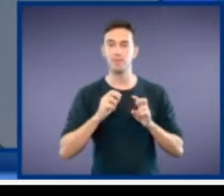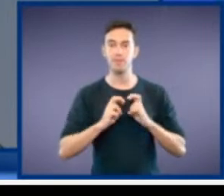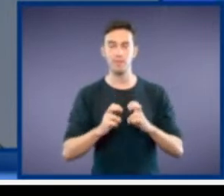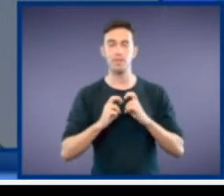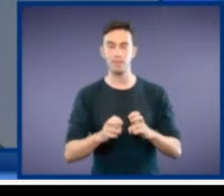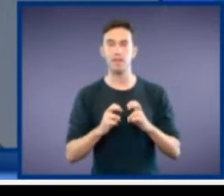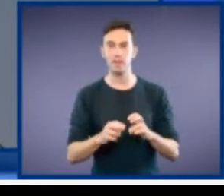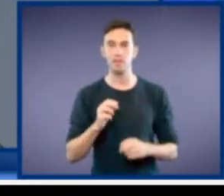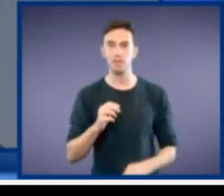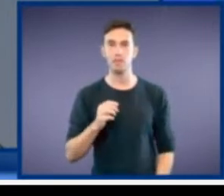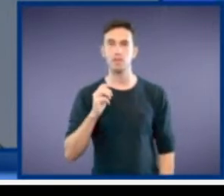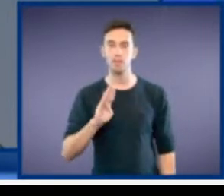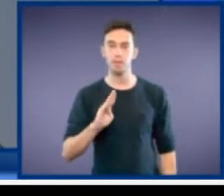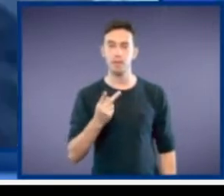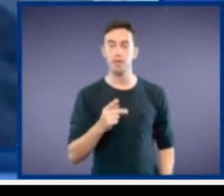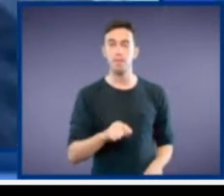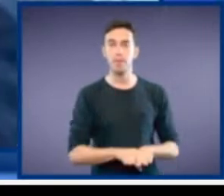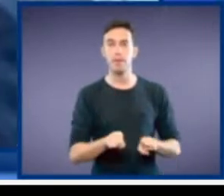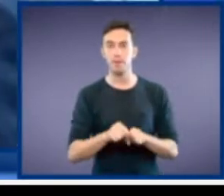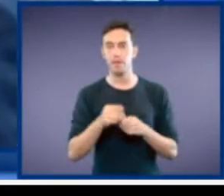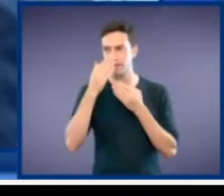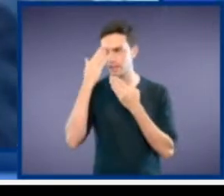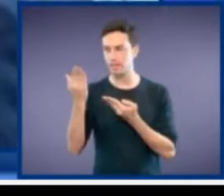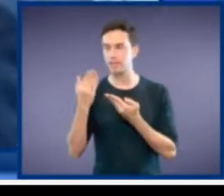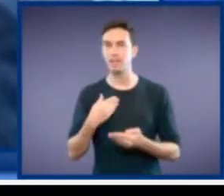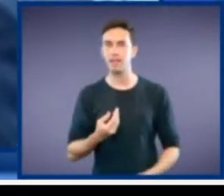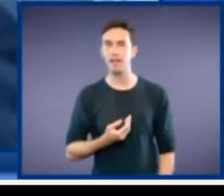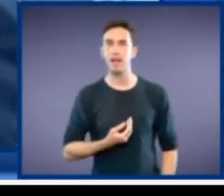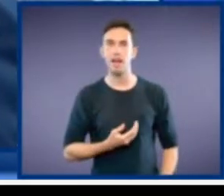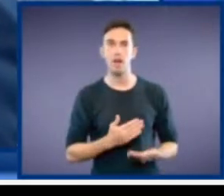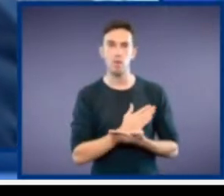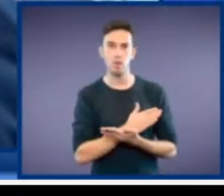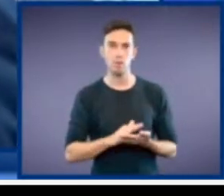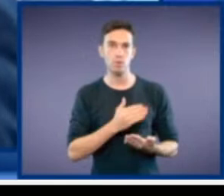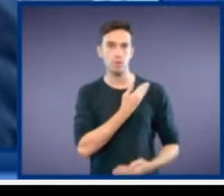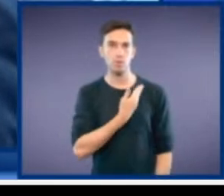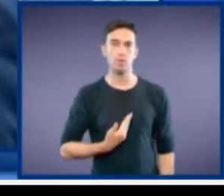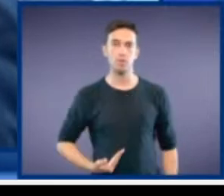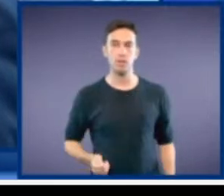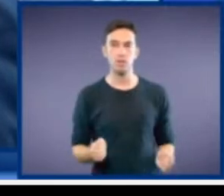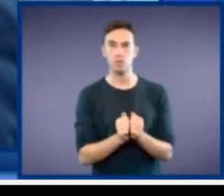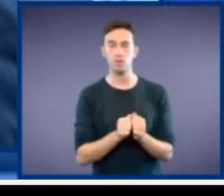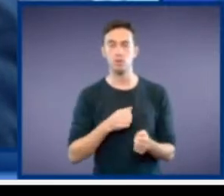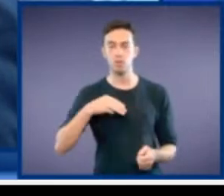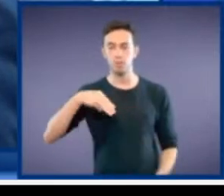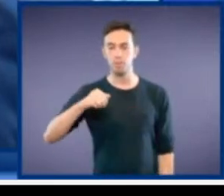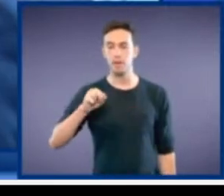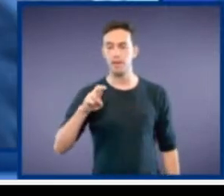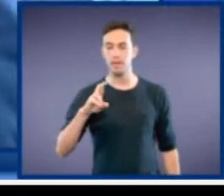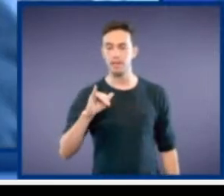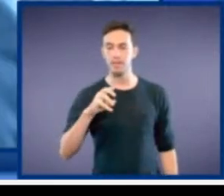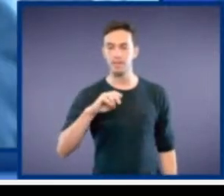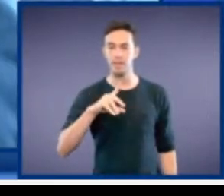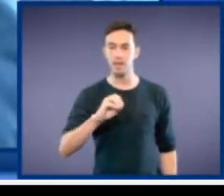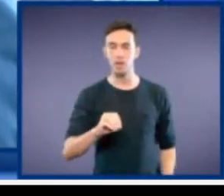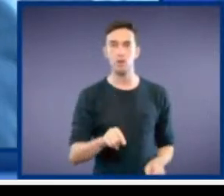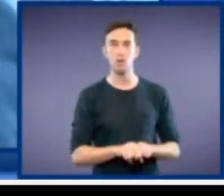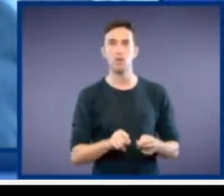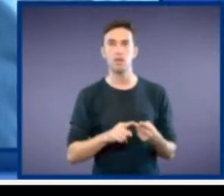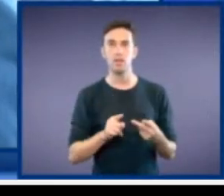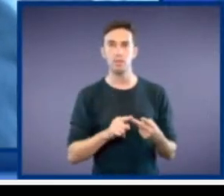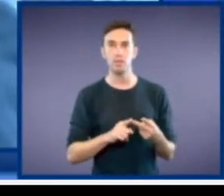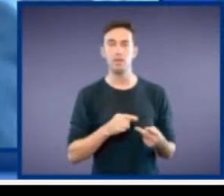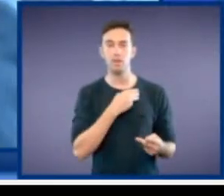de agradecer a presença de algumas autoridades que estão aqui hoje conosco. O senhor Marcelo Pacheco dos Guaranis, ministro da Economia